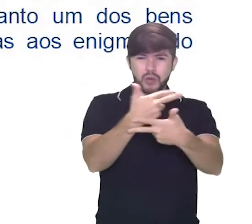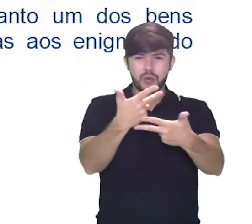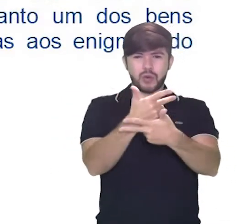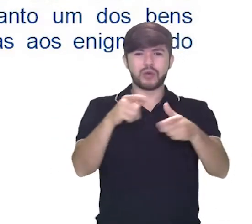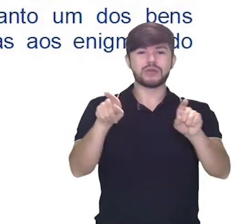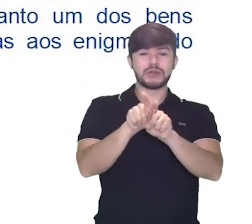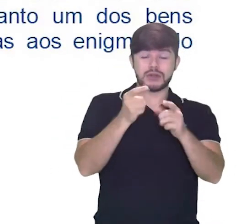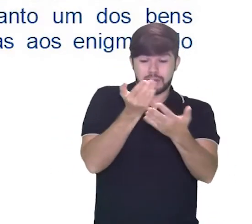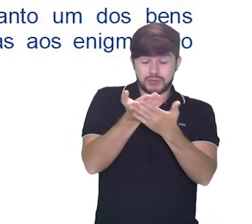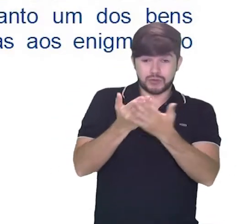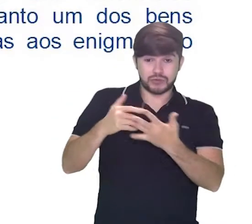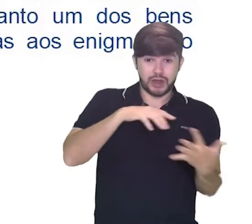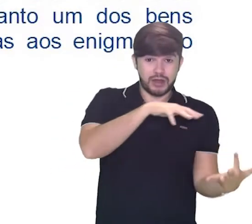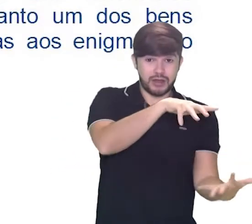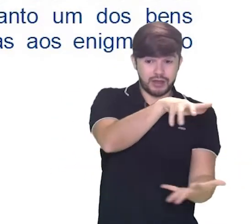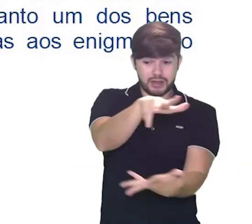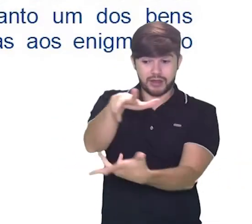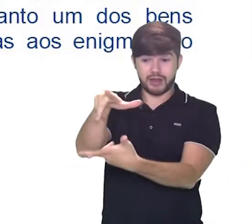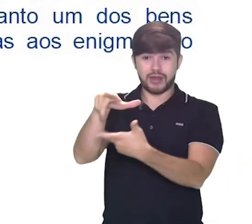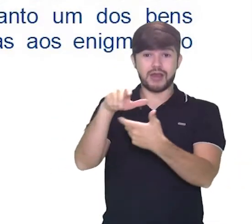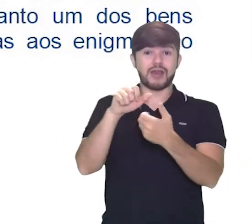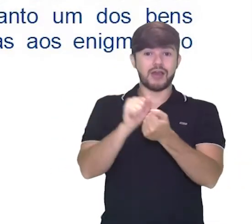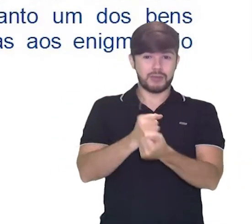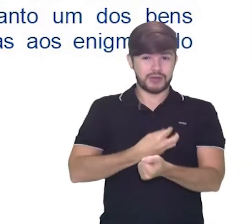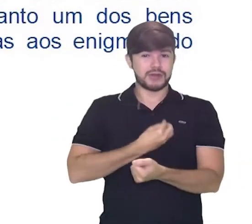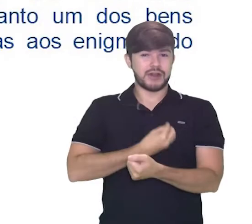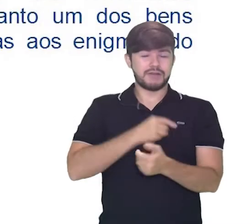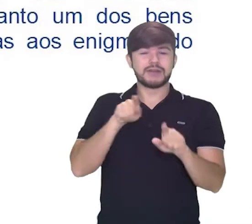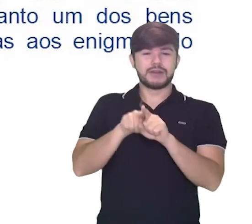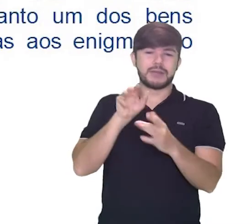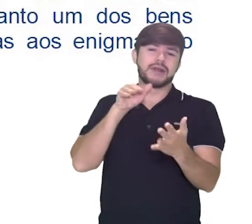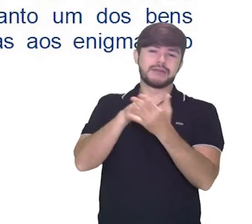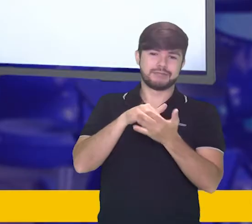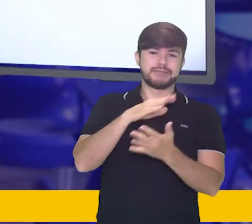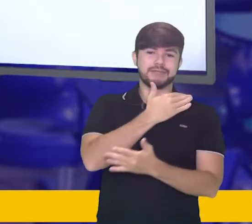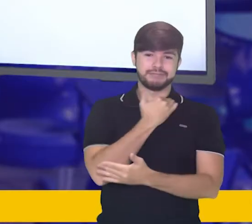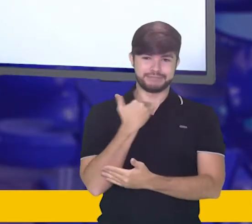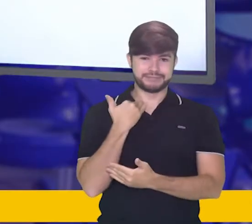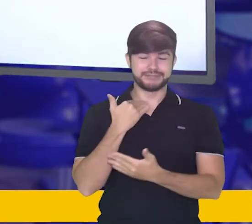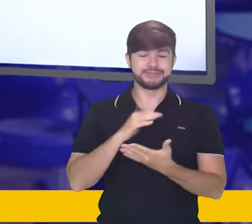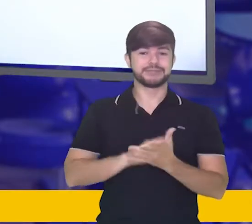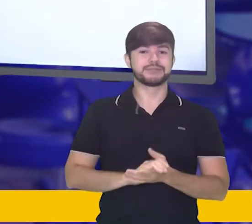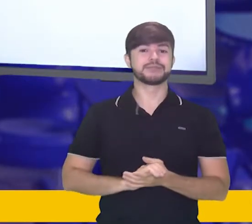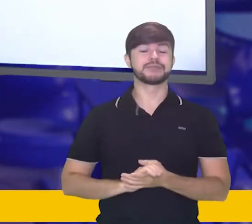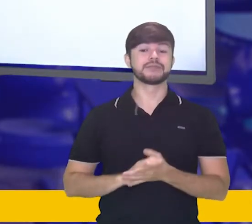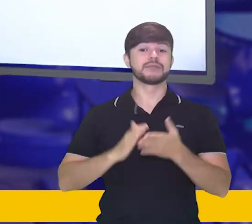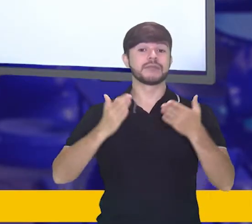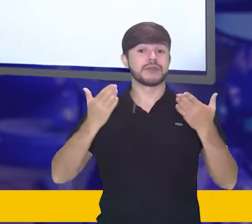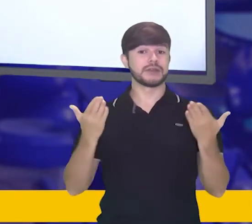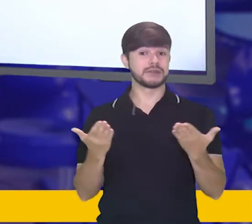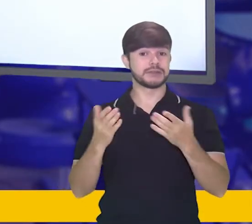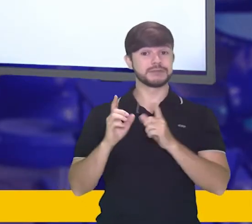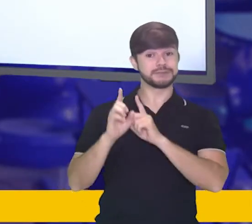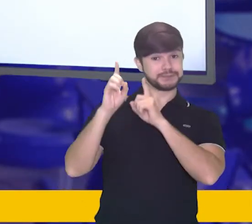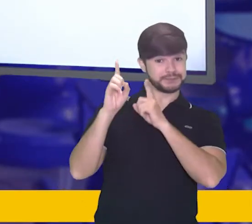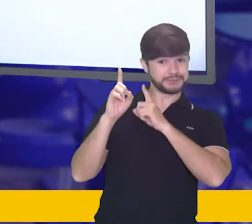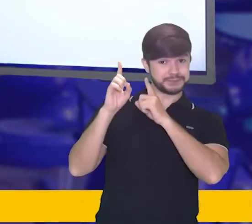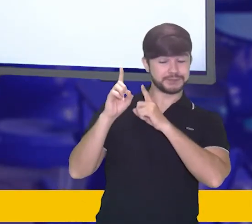por enigmas e estudos do mundo, no modo geral, da vida e a morte.